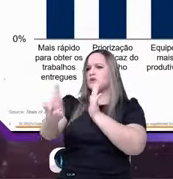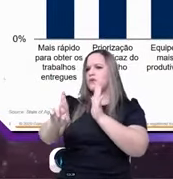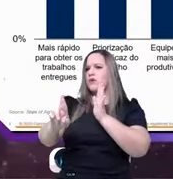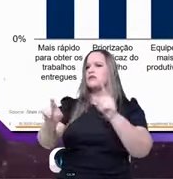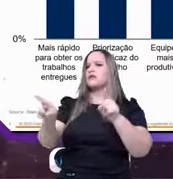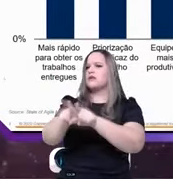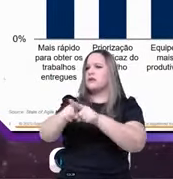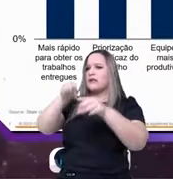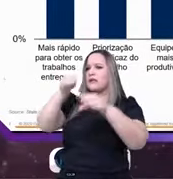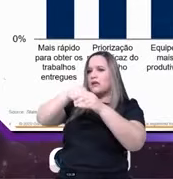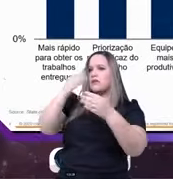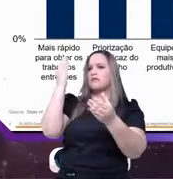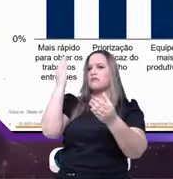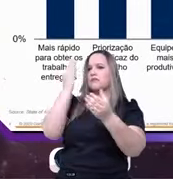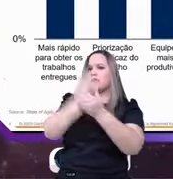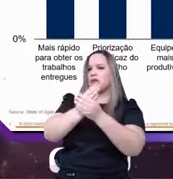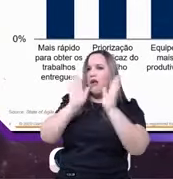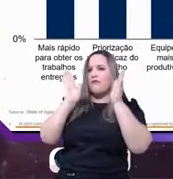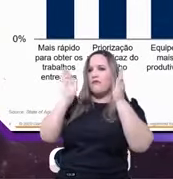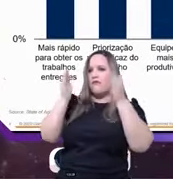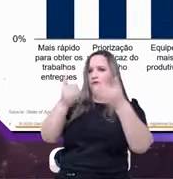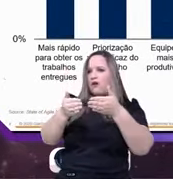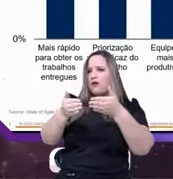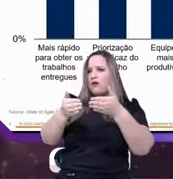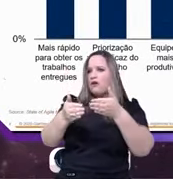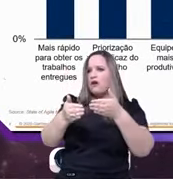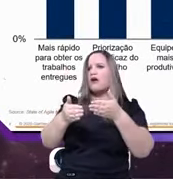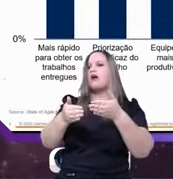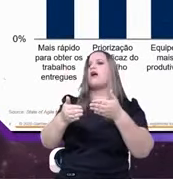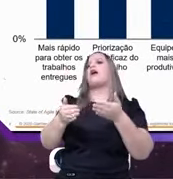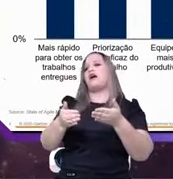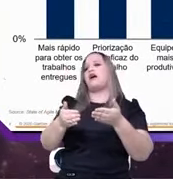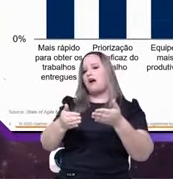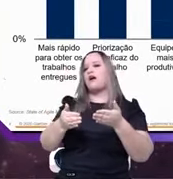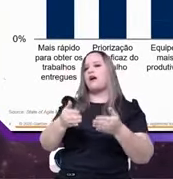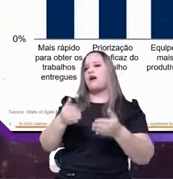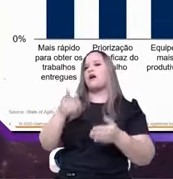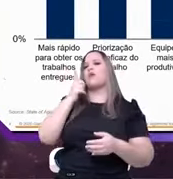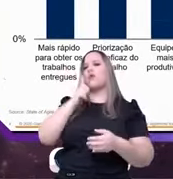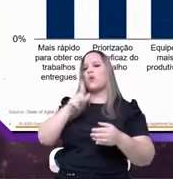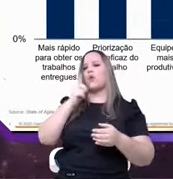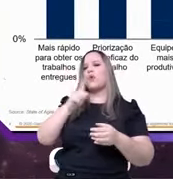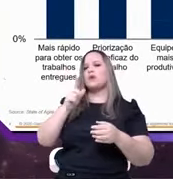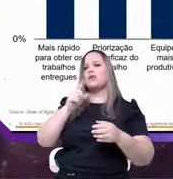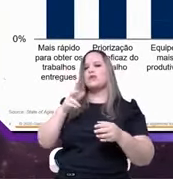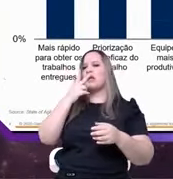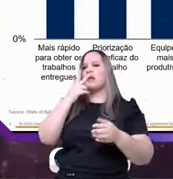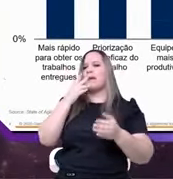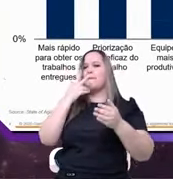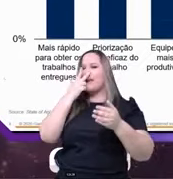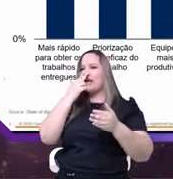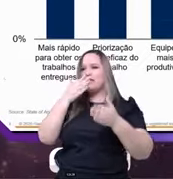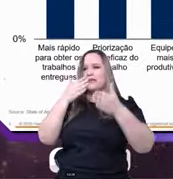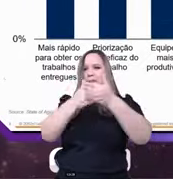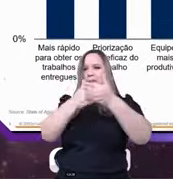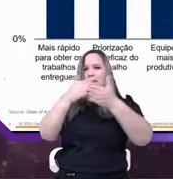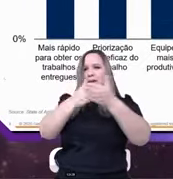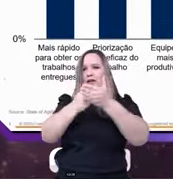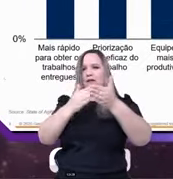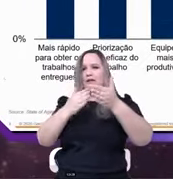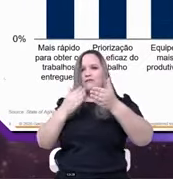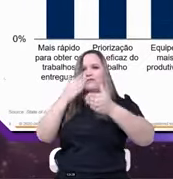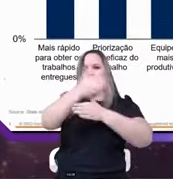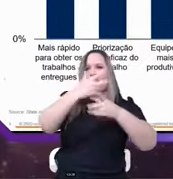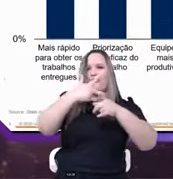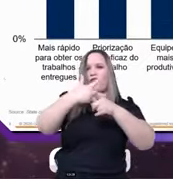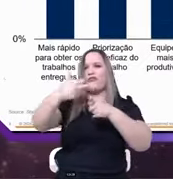processos. Quando se foca nisso, e esse é o princípio básico do ágil, você começa a quebrar um pouco das barreiras. Por quê? Porque você começa